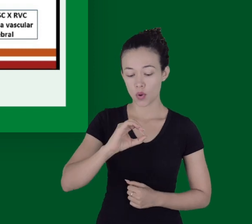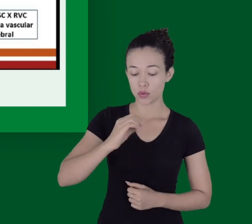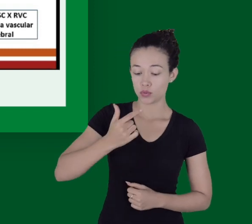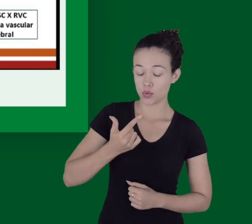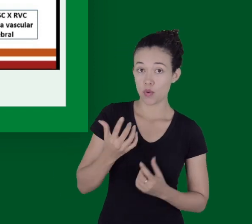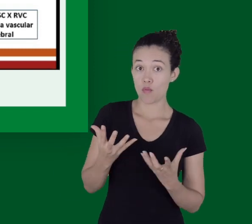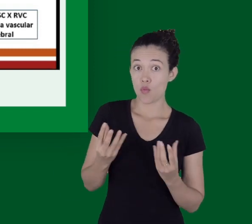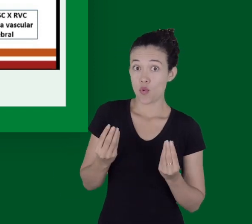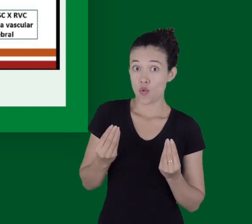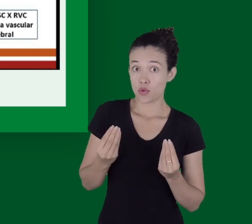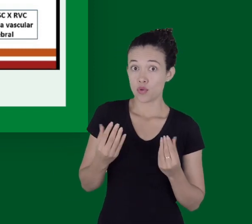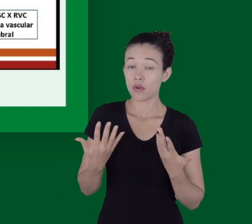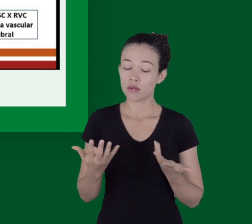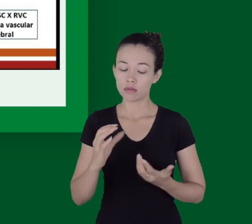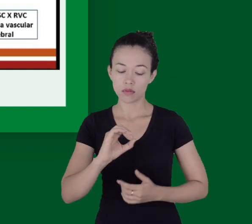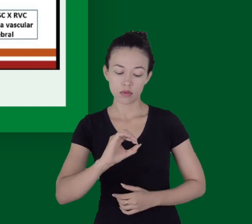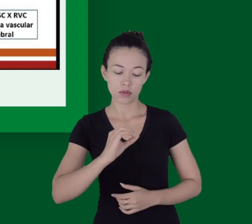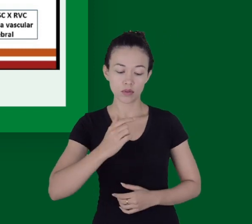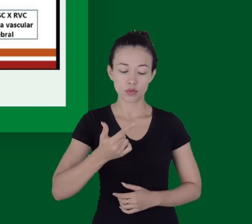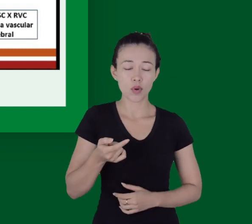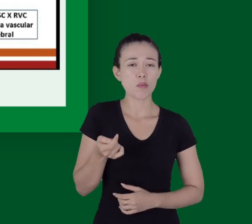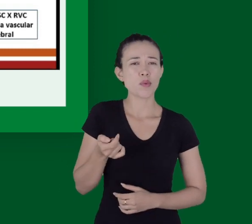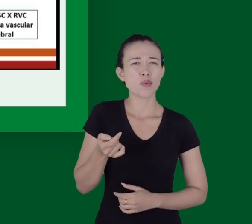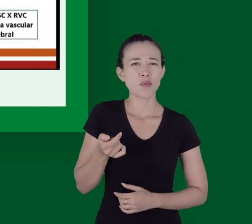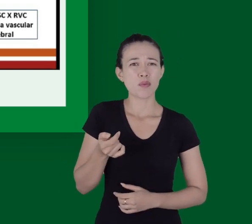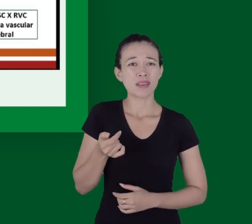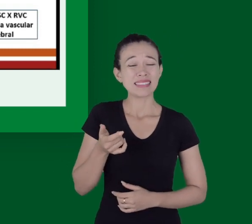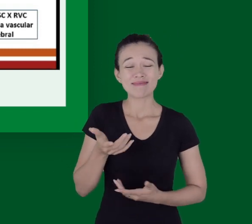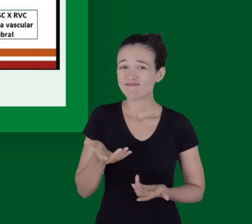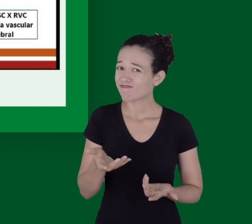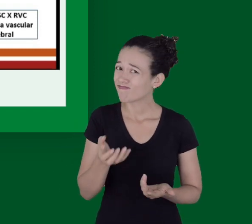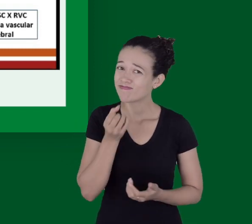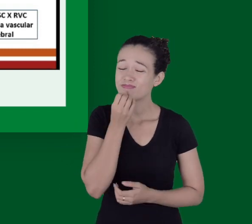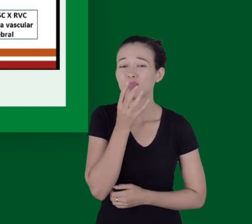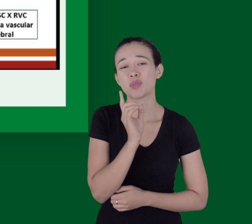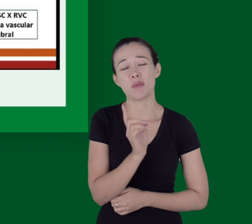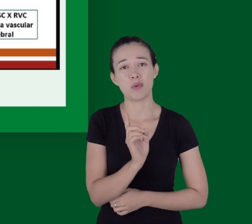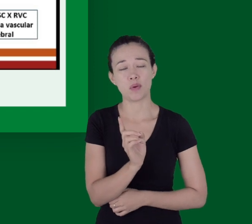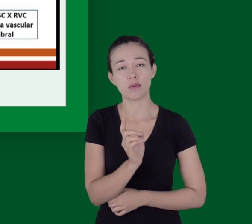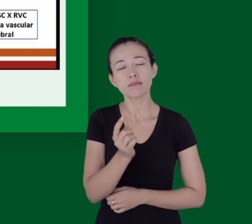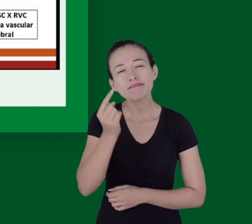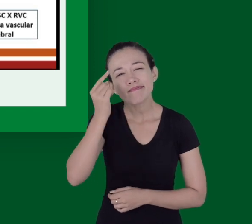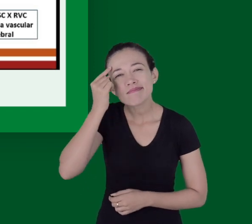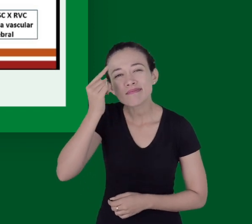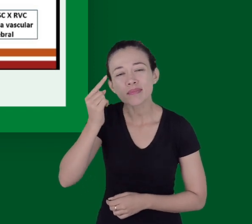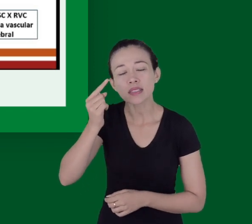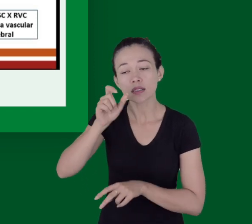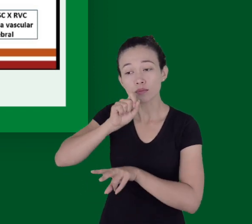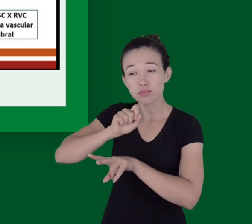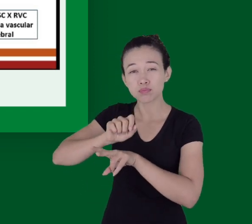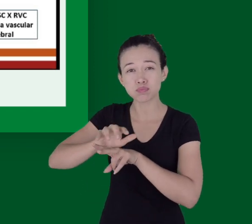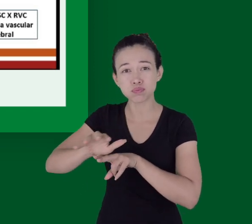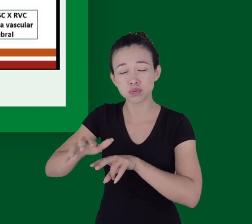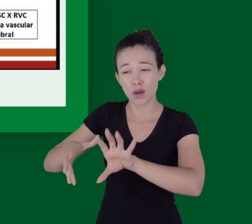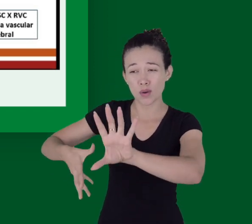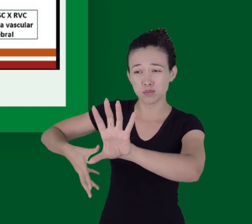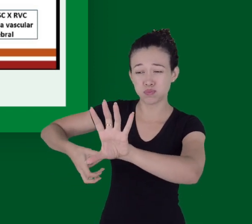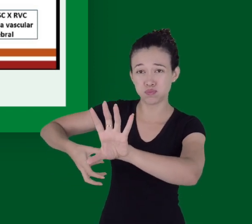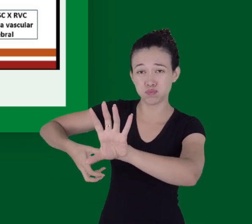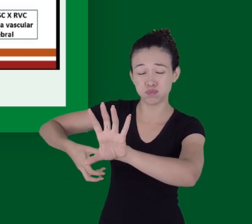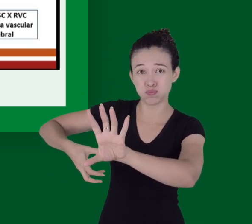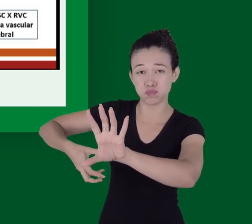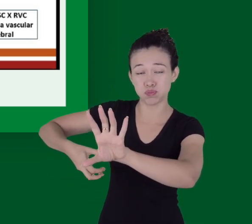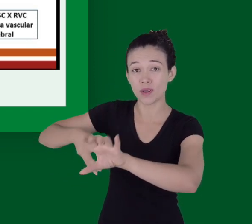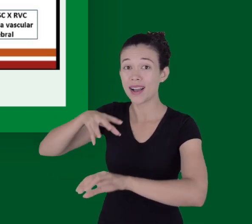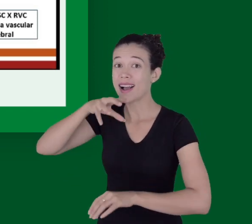de hipóxia. Então, se esse paciente ele é ventilado muito rapidamente e eu elevo abruptamente o gradiente